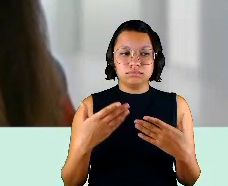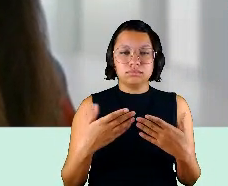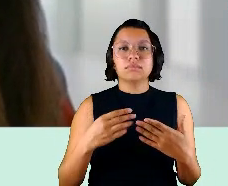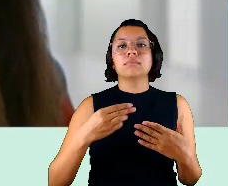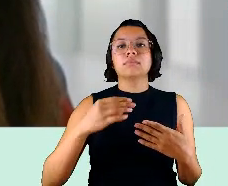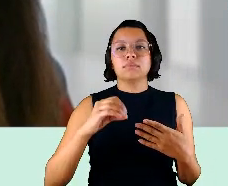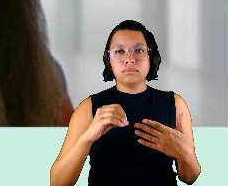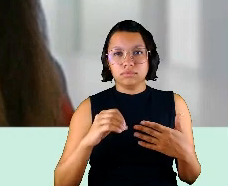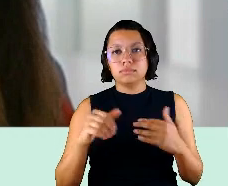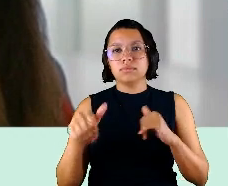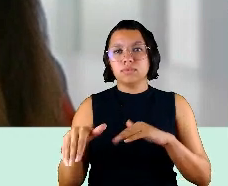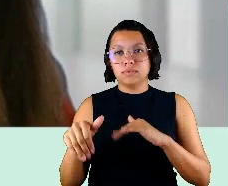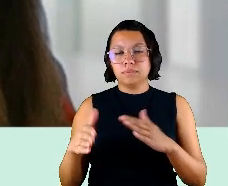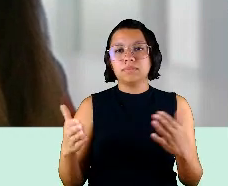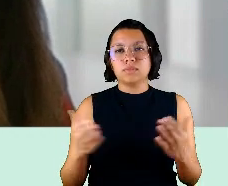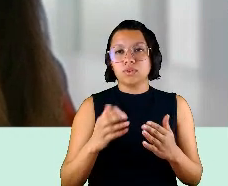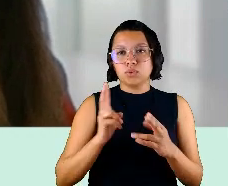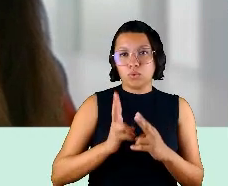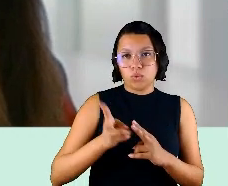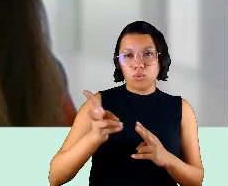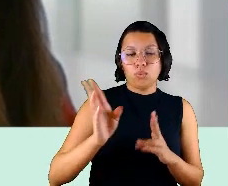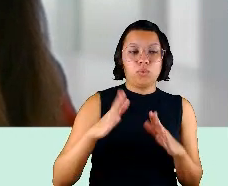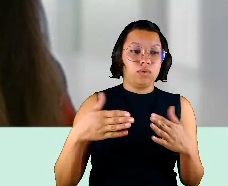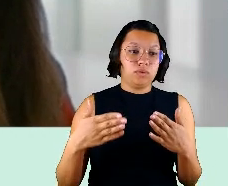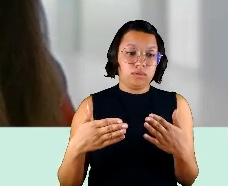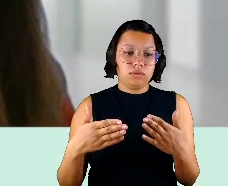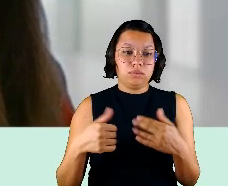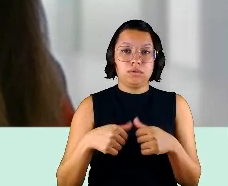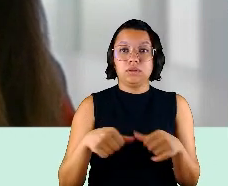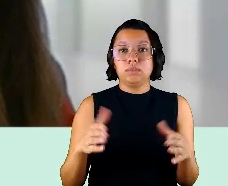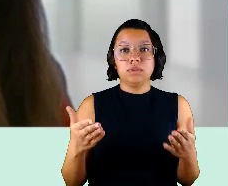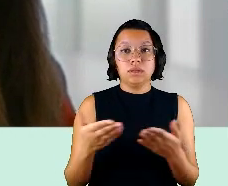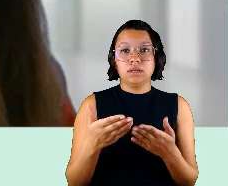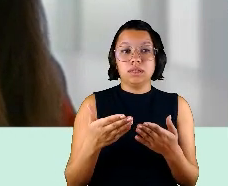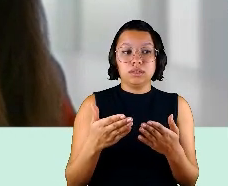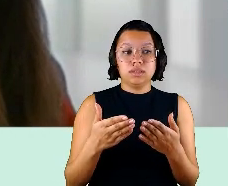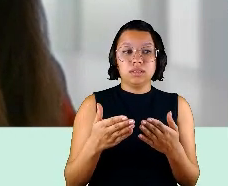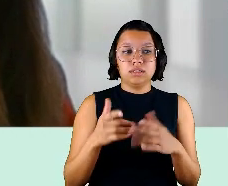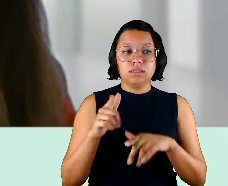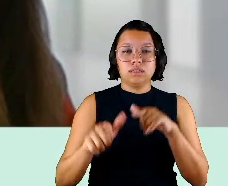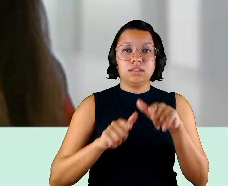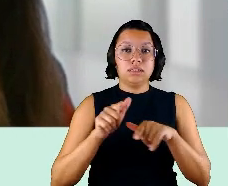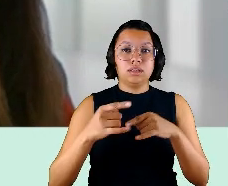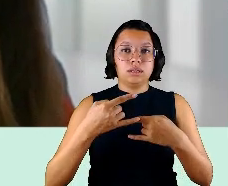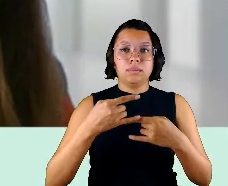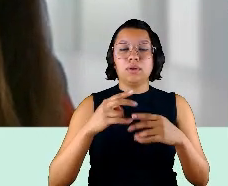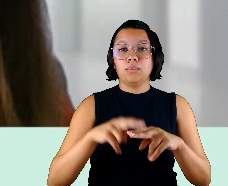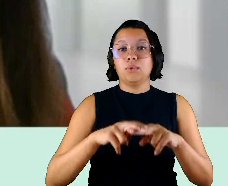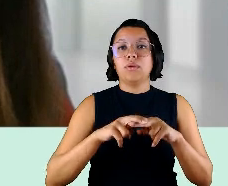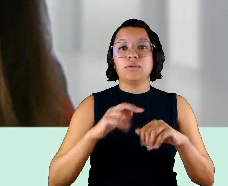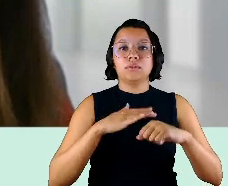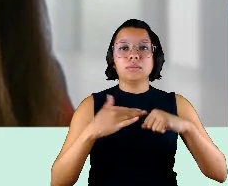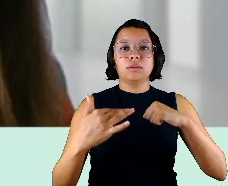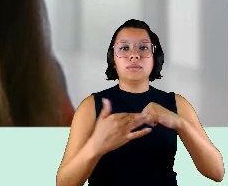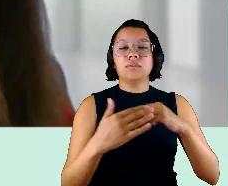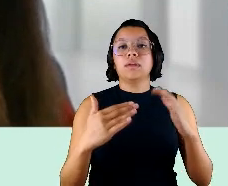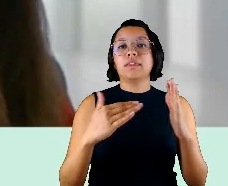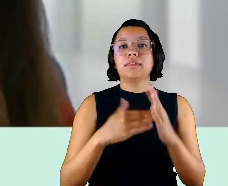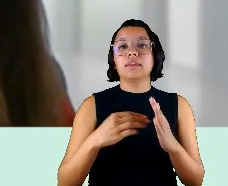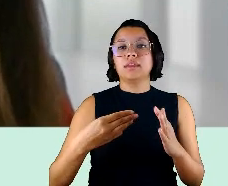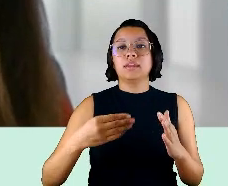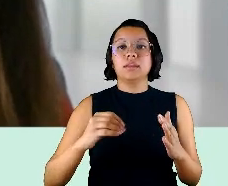30 de setembro com essa prorrogação. Então, estamos nesse teletrabalho por conta da pandemia até 30 de